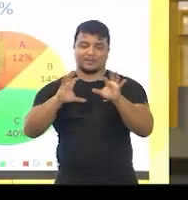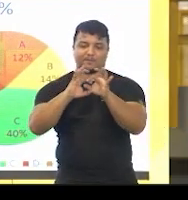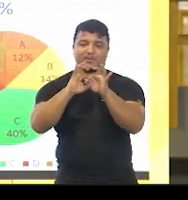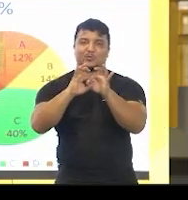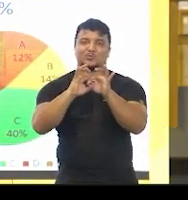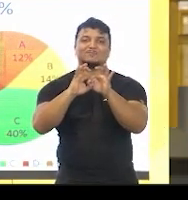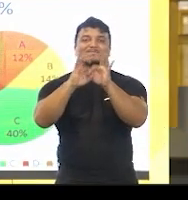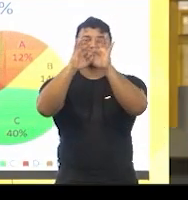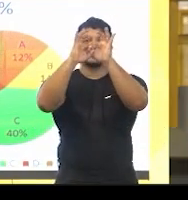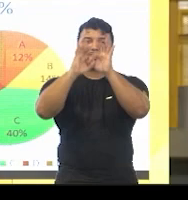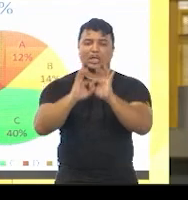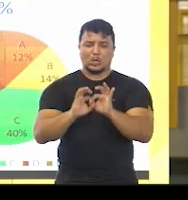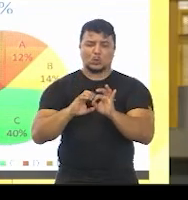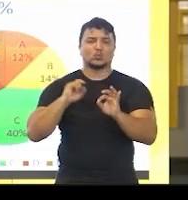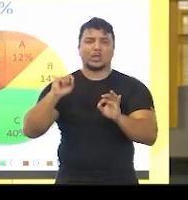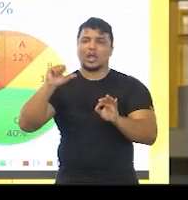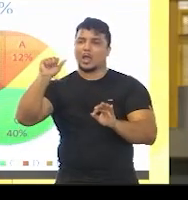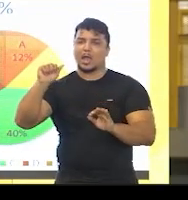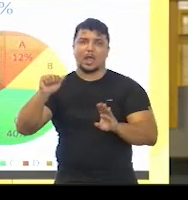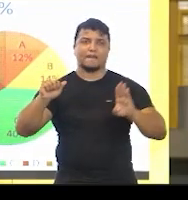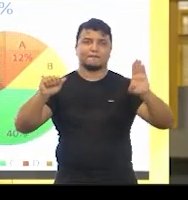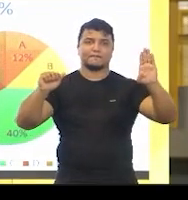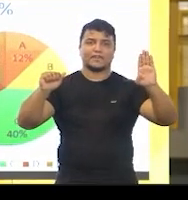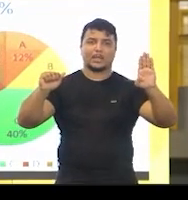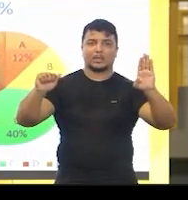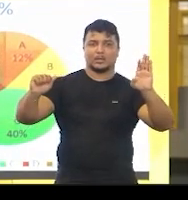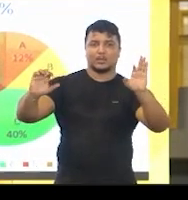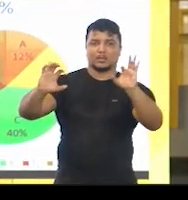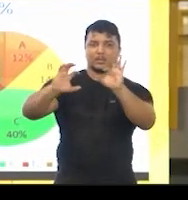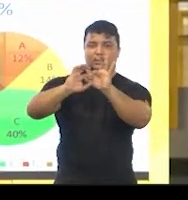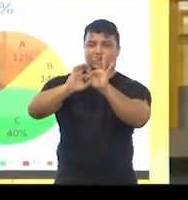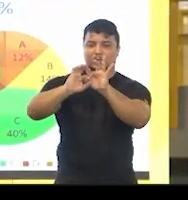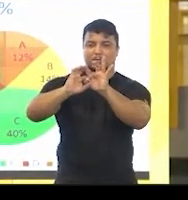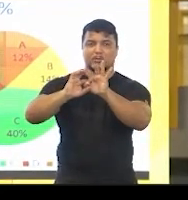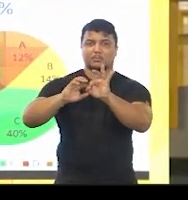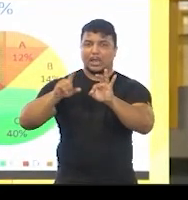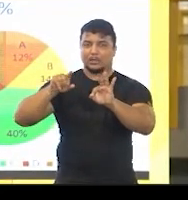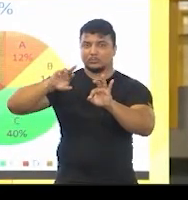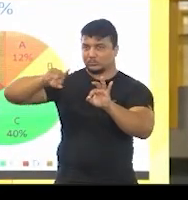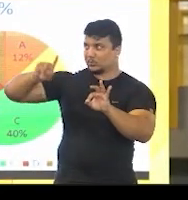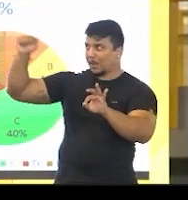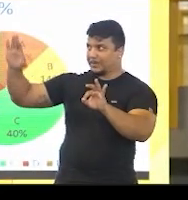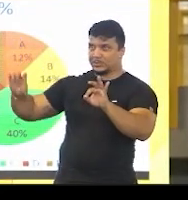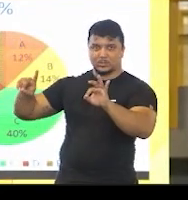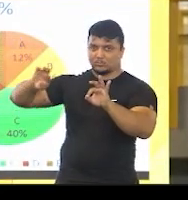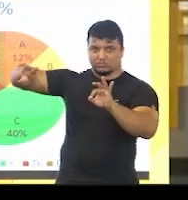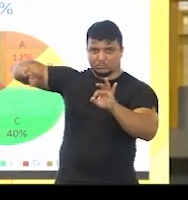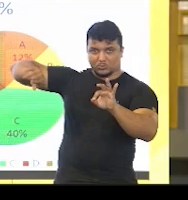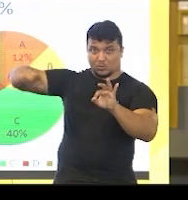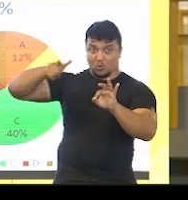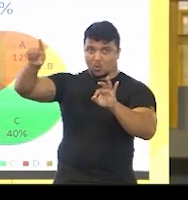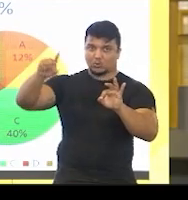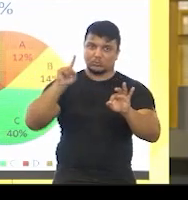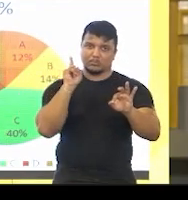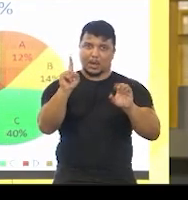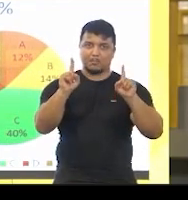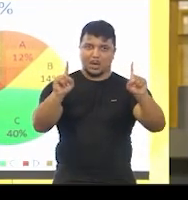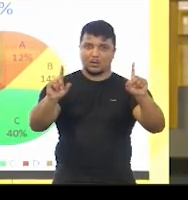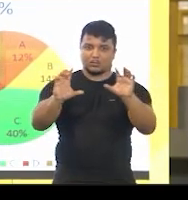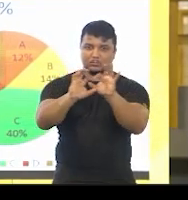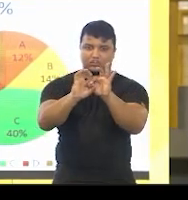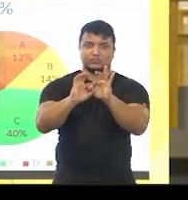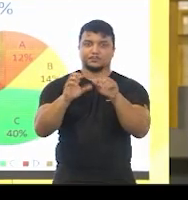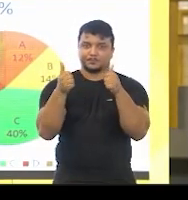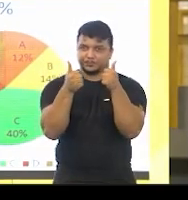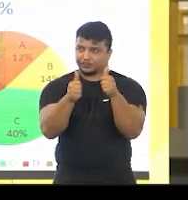vínculo. Vínculo, meus amores, ó, é união. Vínculo é uma ponte. Vínculo é algo que liga os